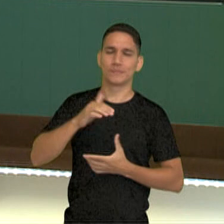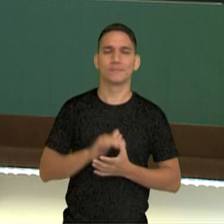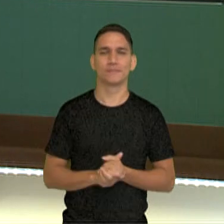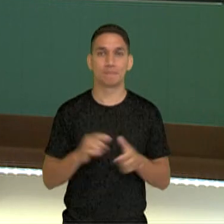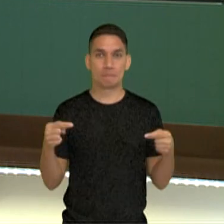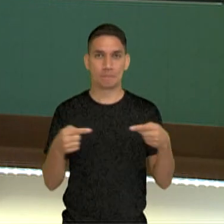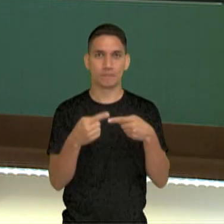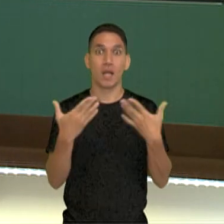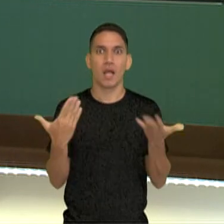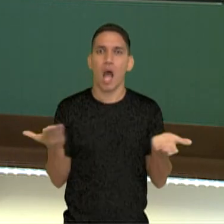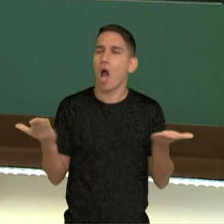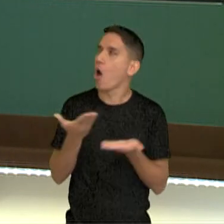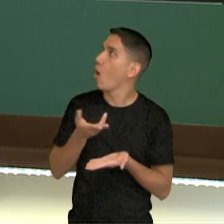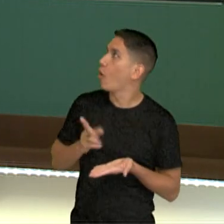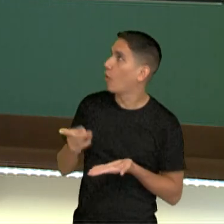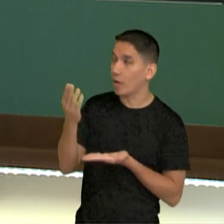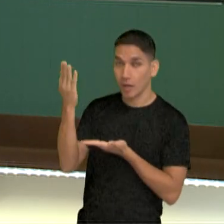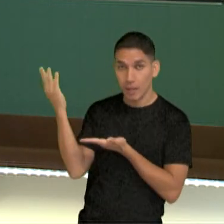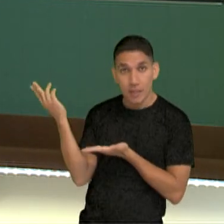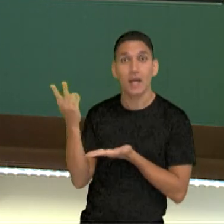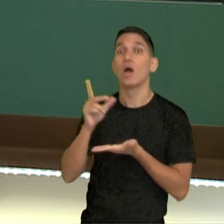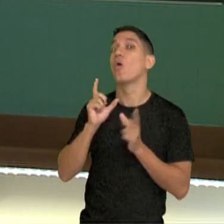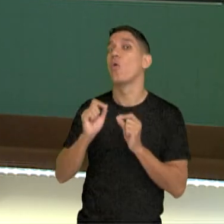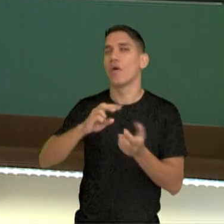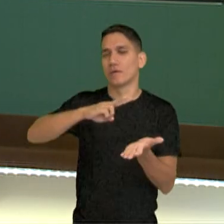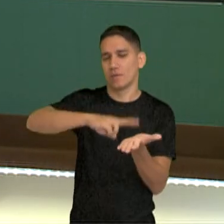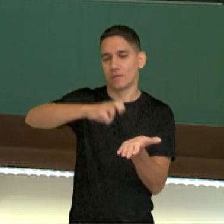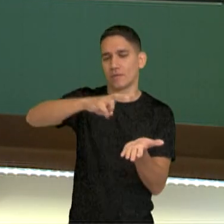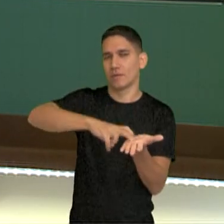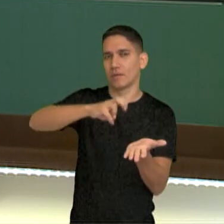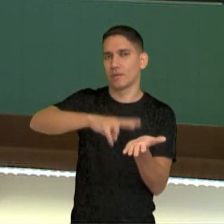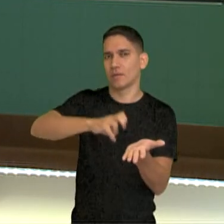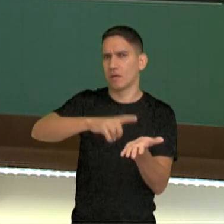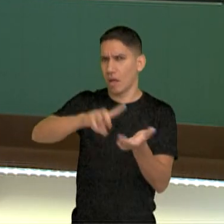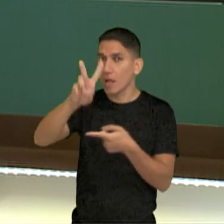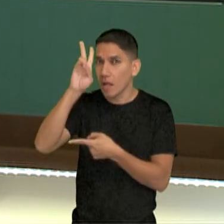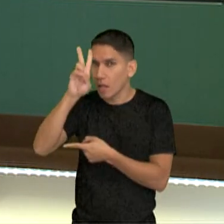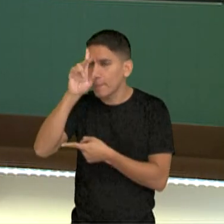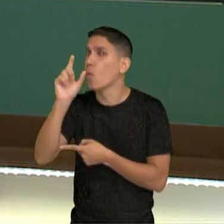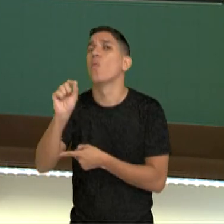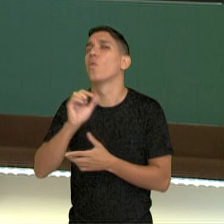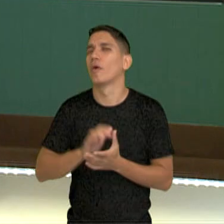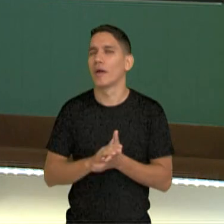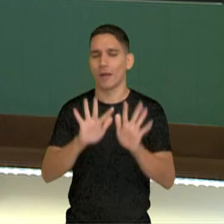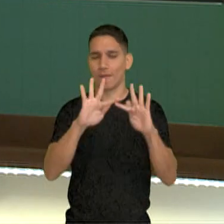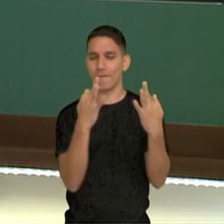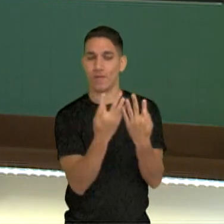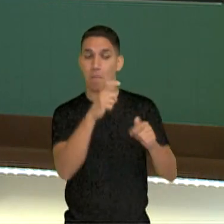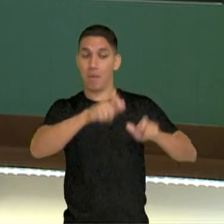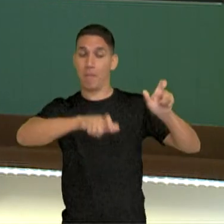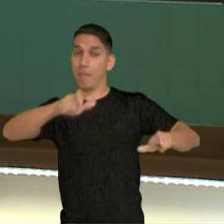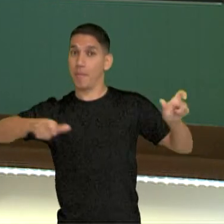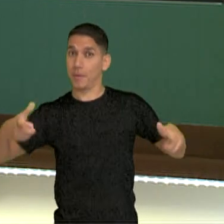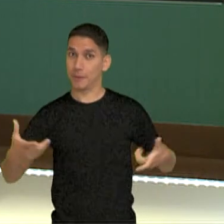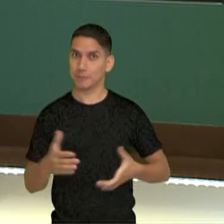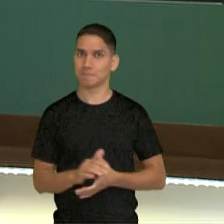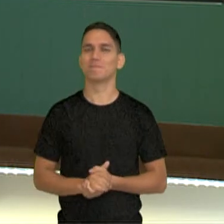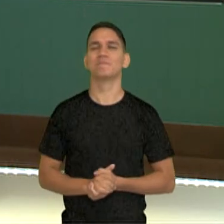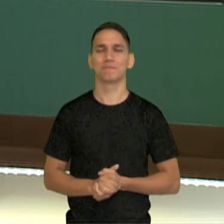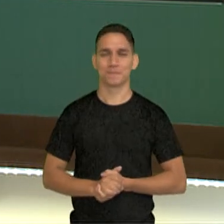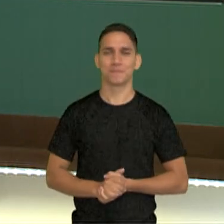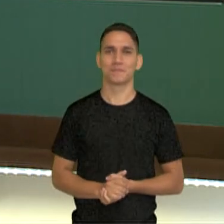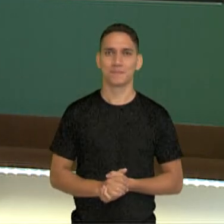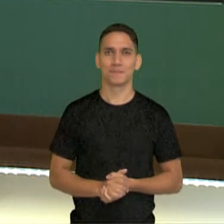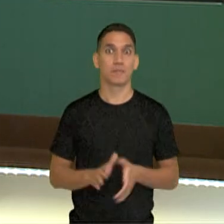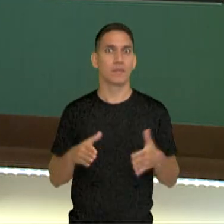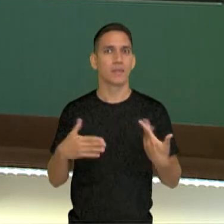com vocabulary. Vocabulary sobre o quê? Lembram? Sobre os family members.